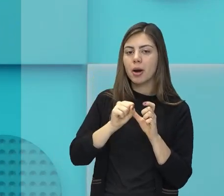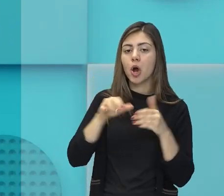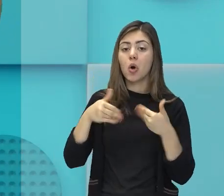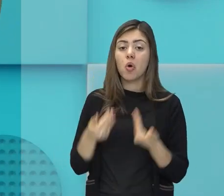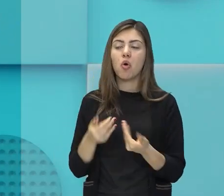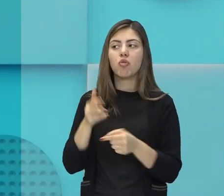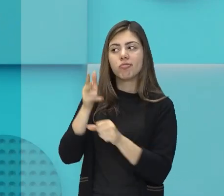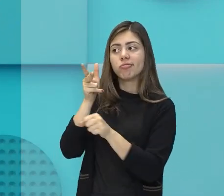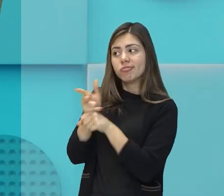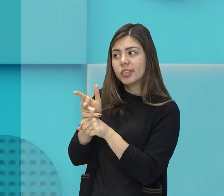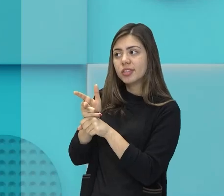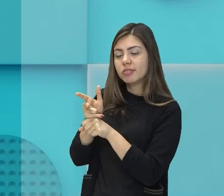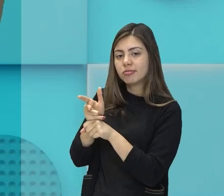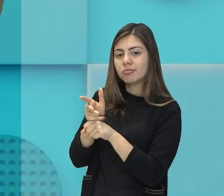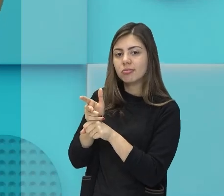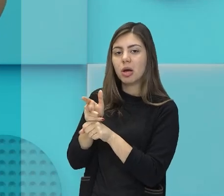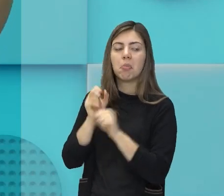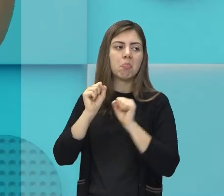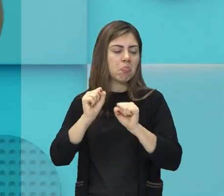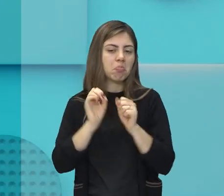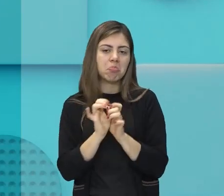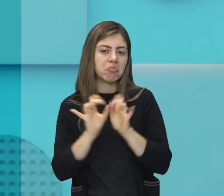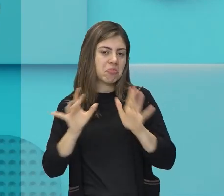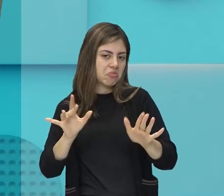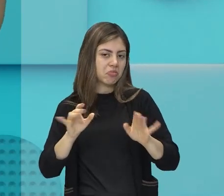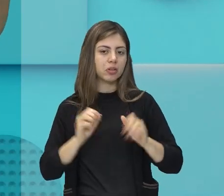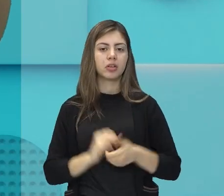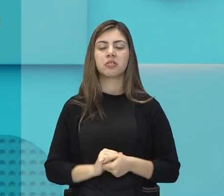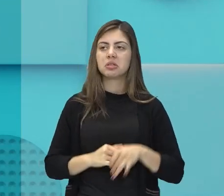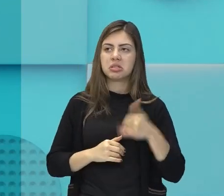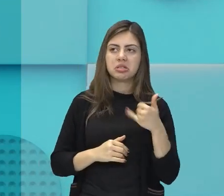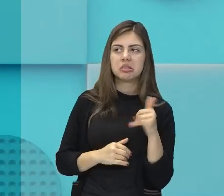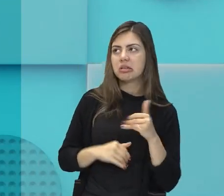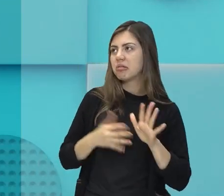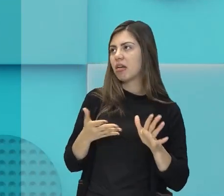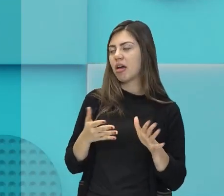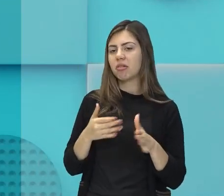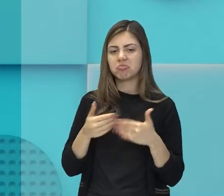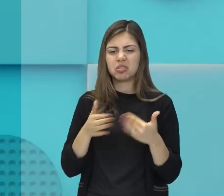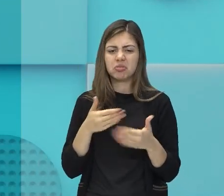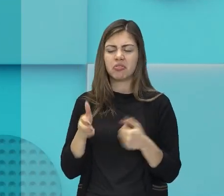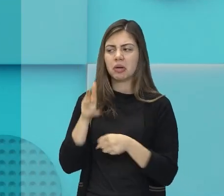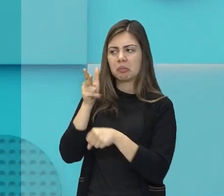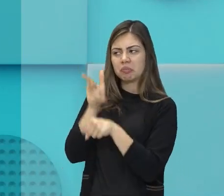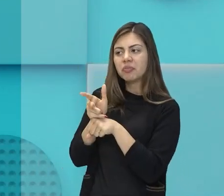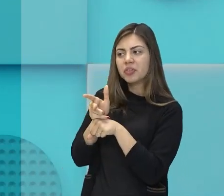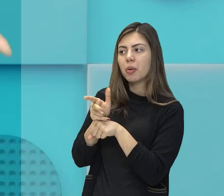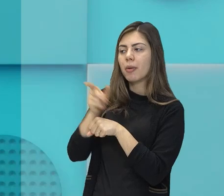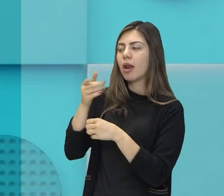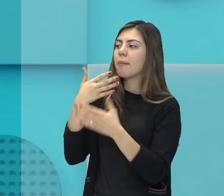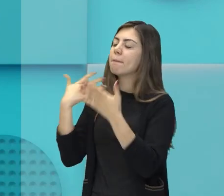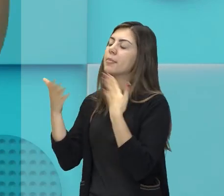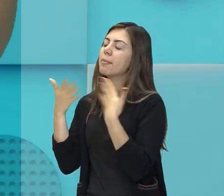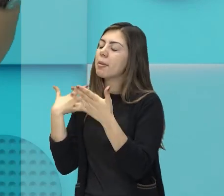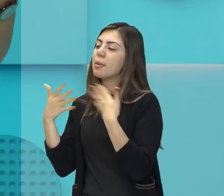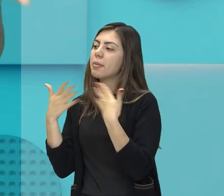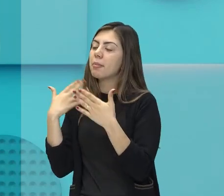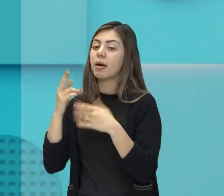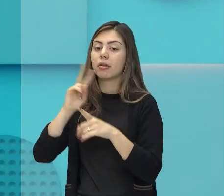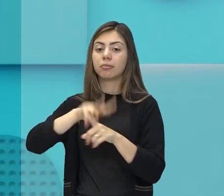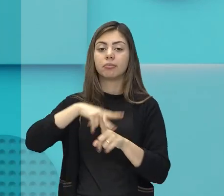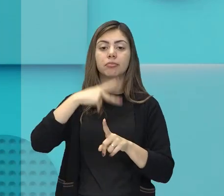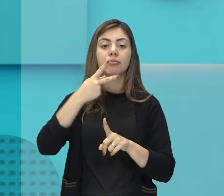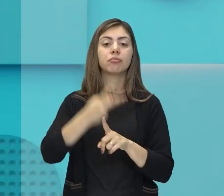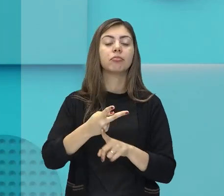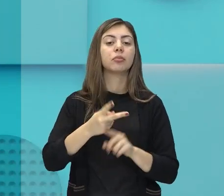de vídeo ali, né, uma câmera, um smartphone filmando aquela conversa e